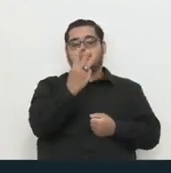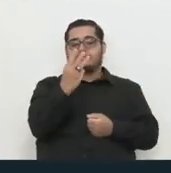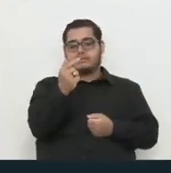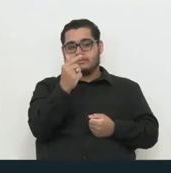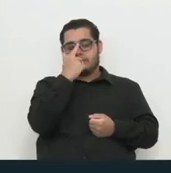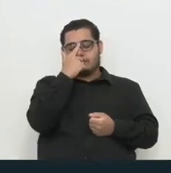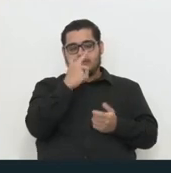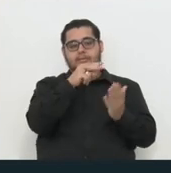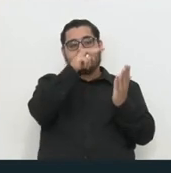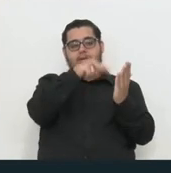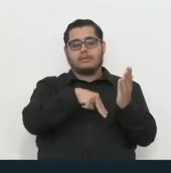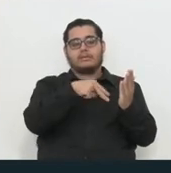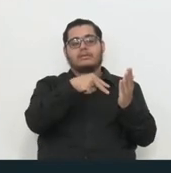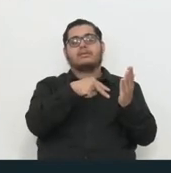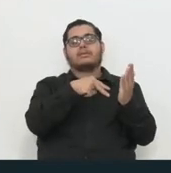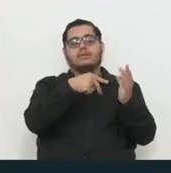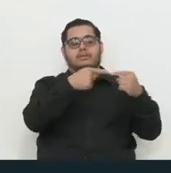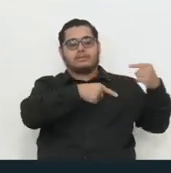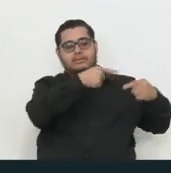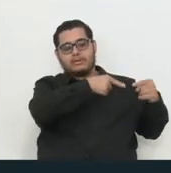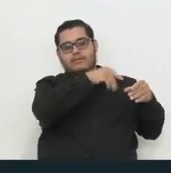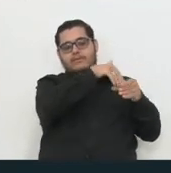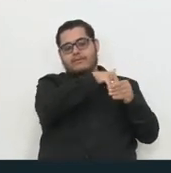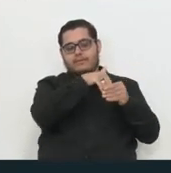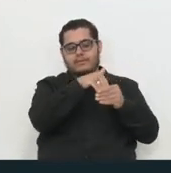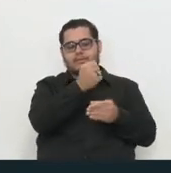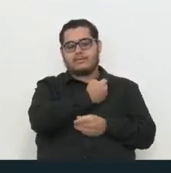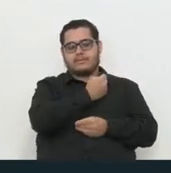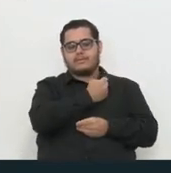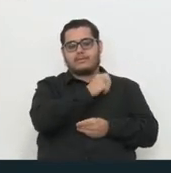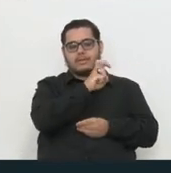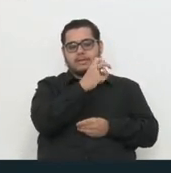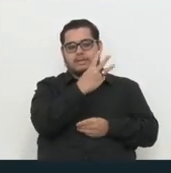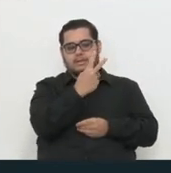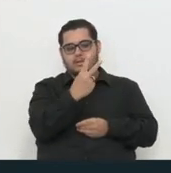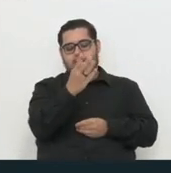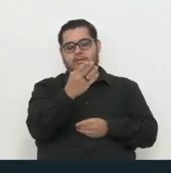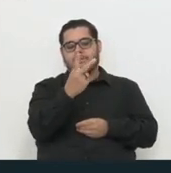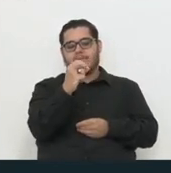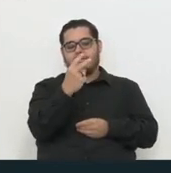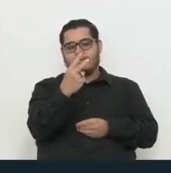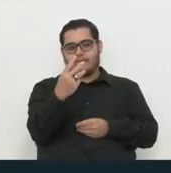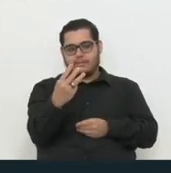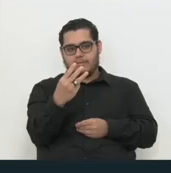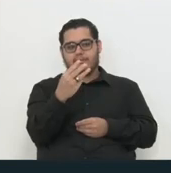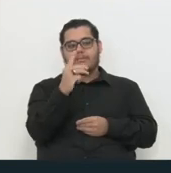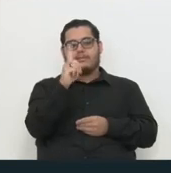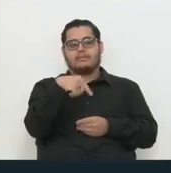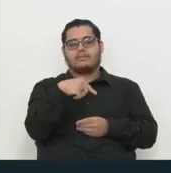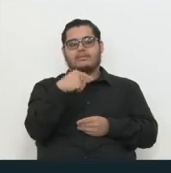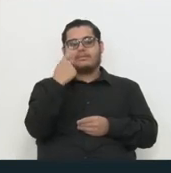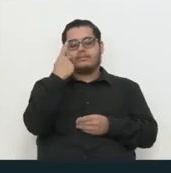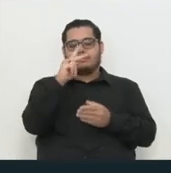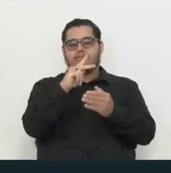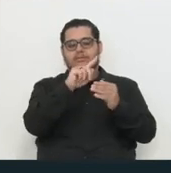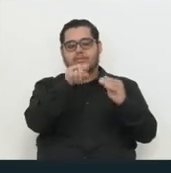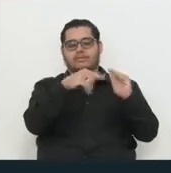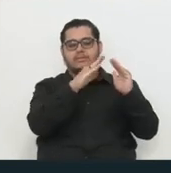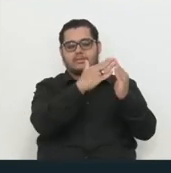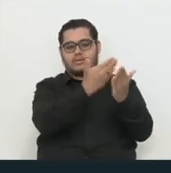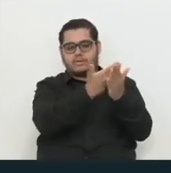votação do requerimento 552 2023 informações sobre o quadro de diretores e diretores da Escola Municipais efetivos designados